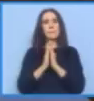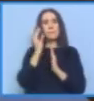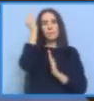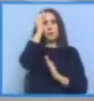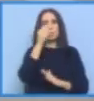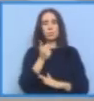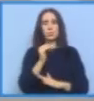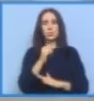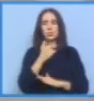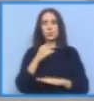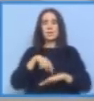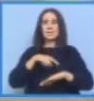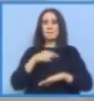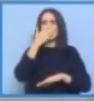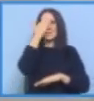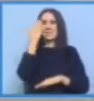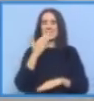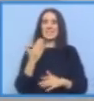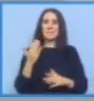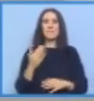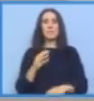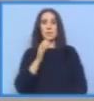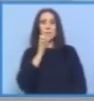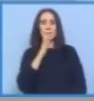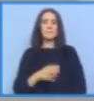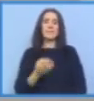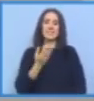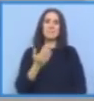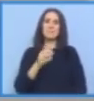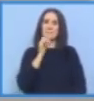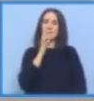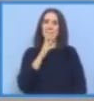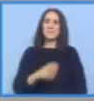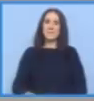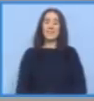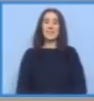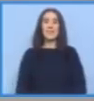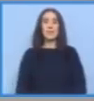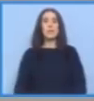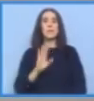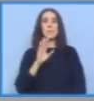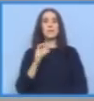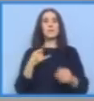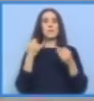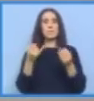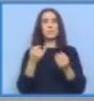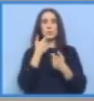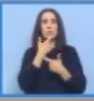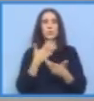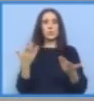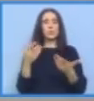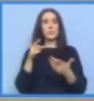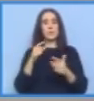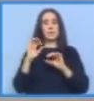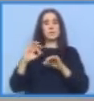mais difíceis, que são as da madrugada. Exatamente, da madrugada. Mas depois tudo o resto, portanto,